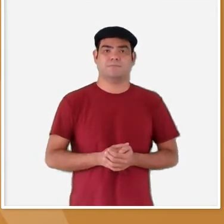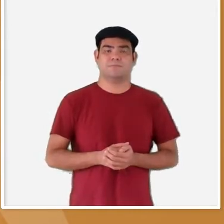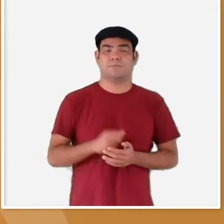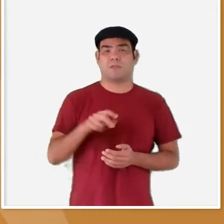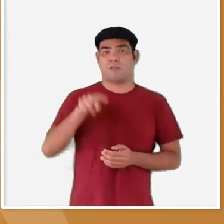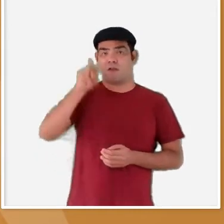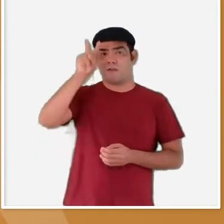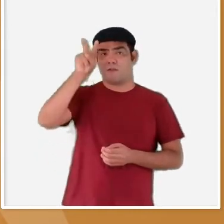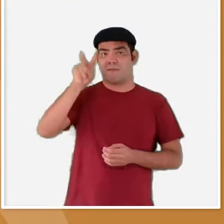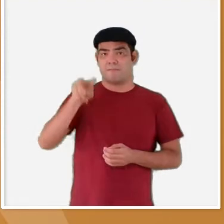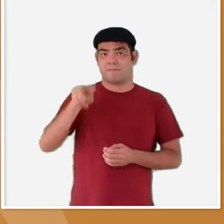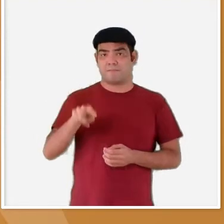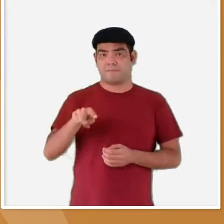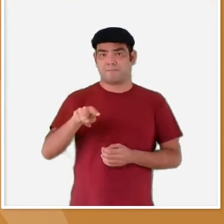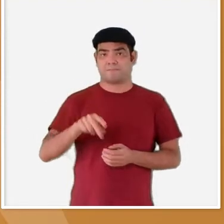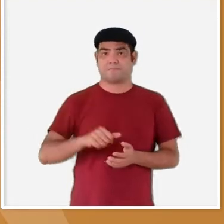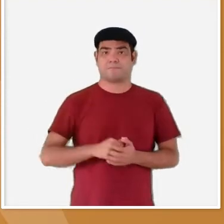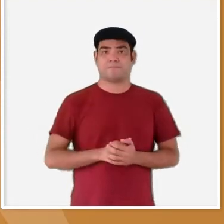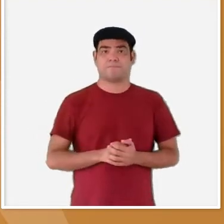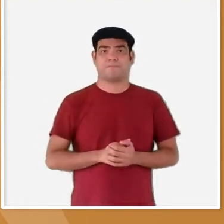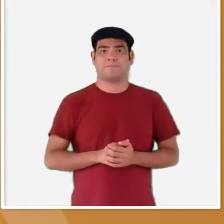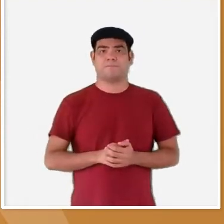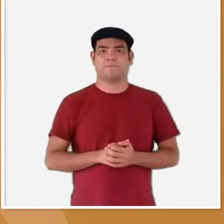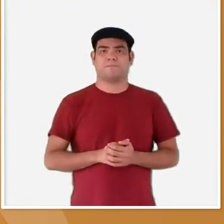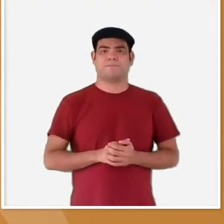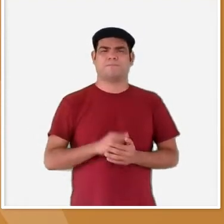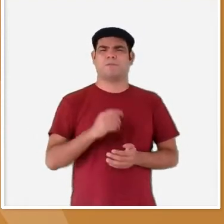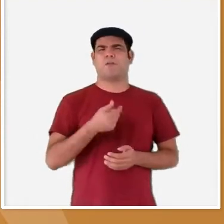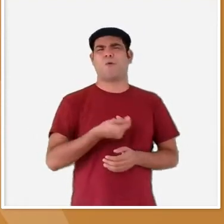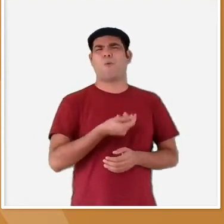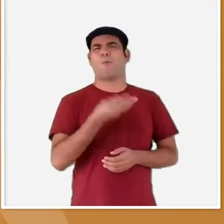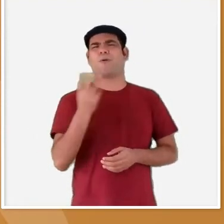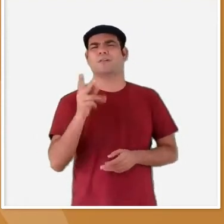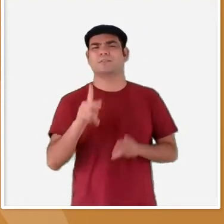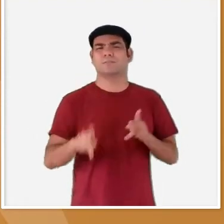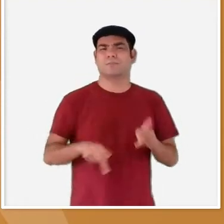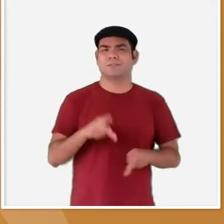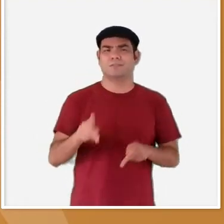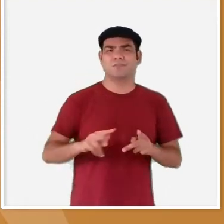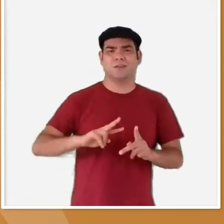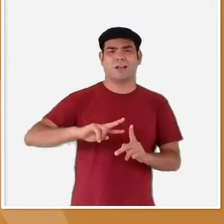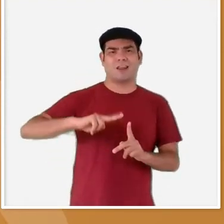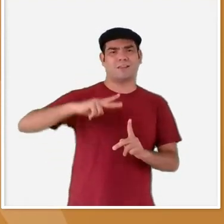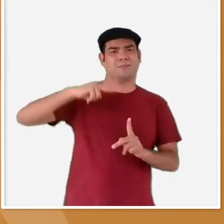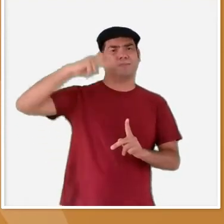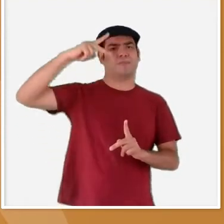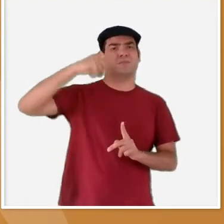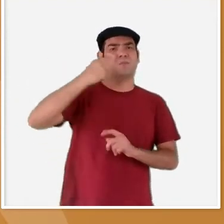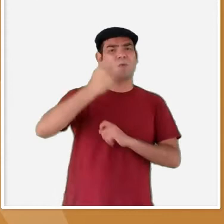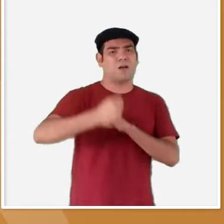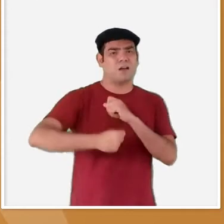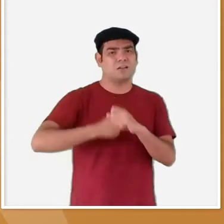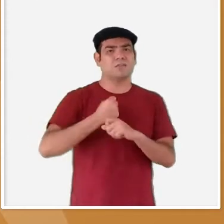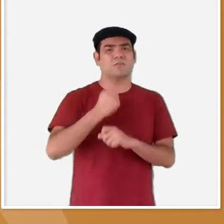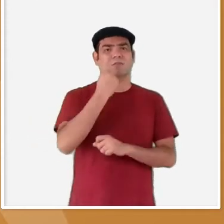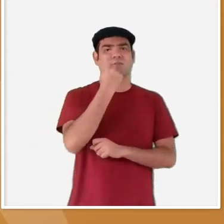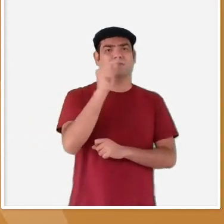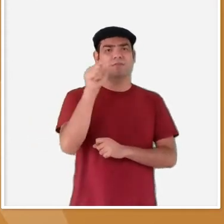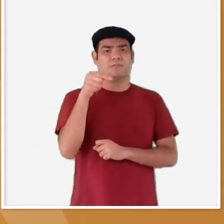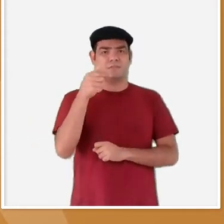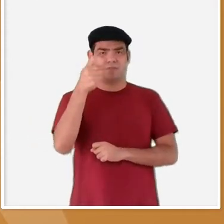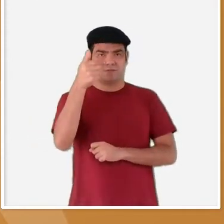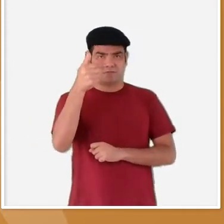Isso dá uma média de um crescimento anual de 1,2 por ano, tá bom? As taxas de analfabetismo no México